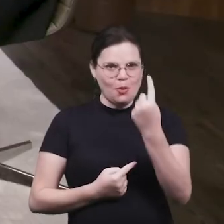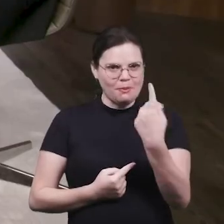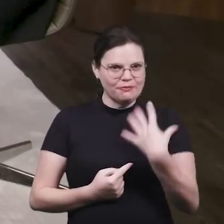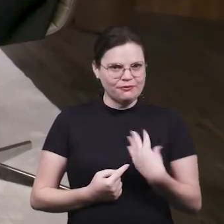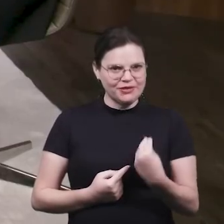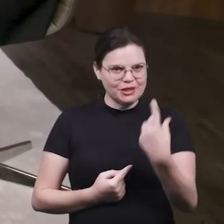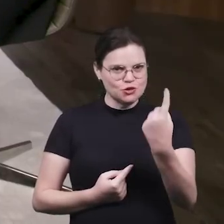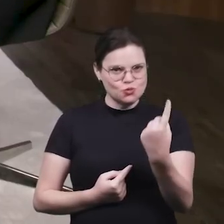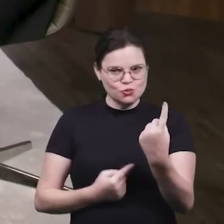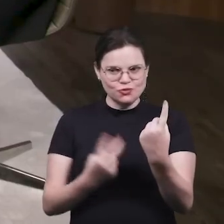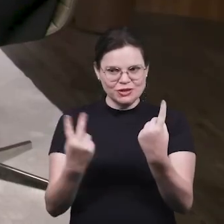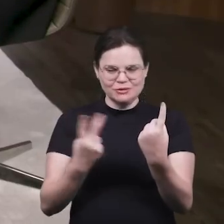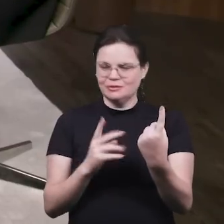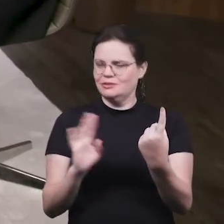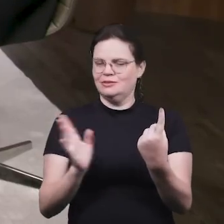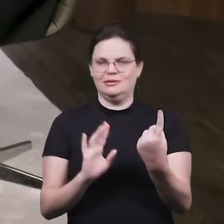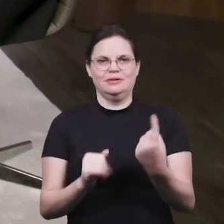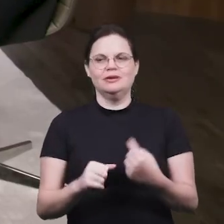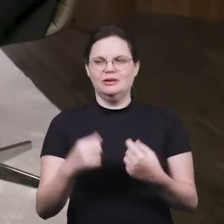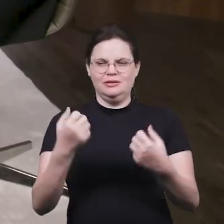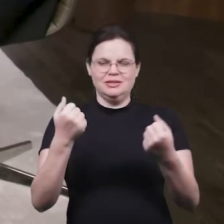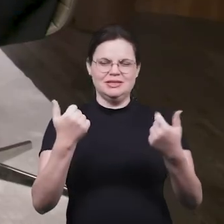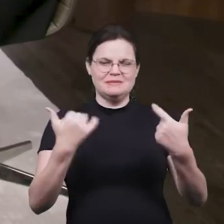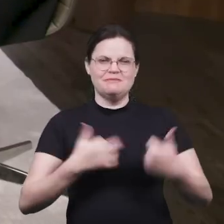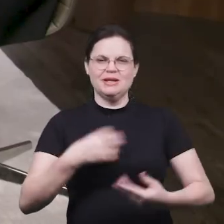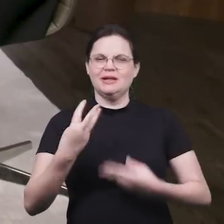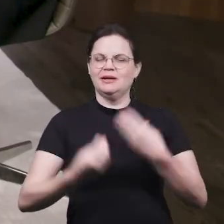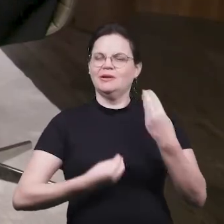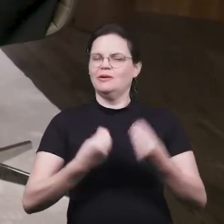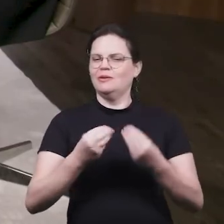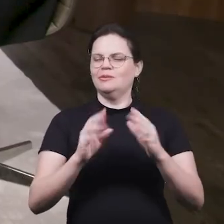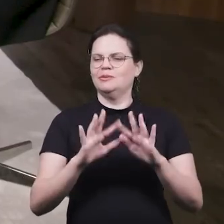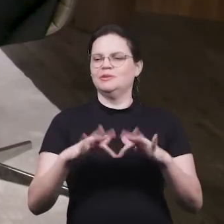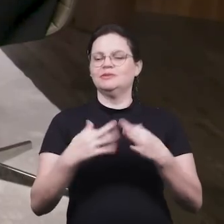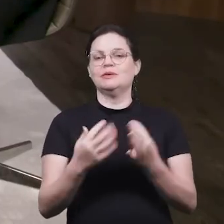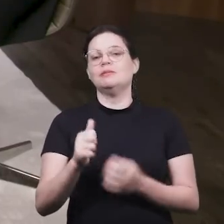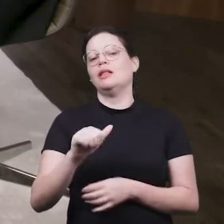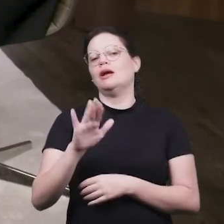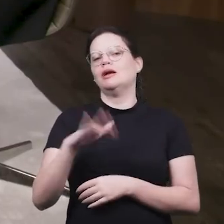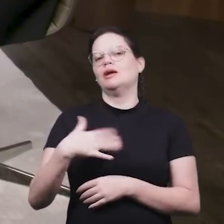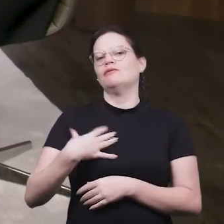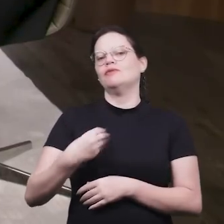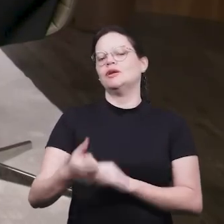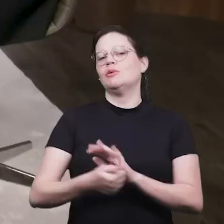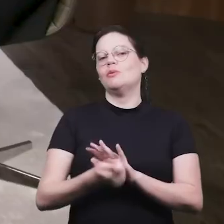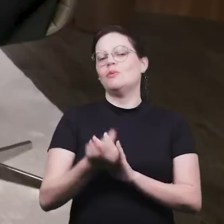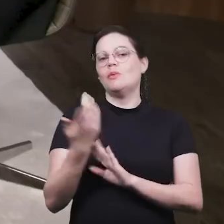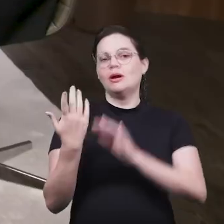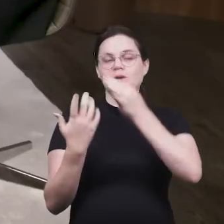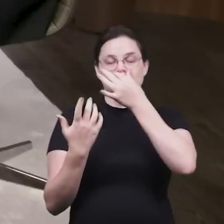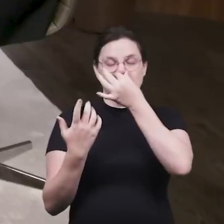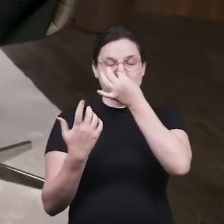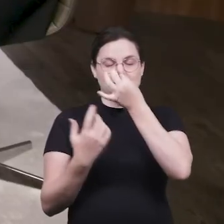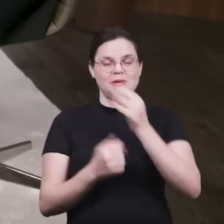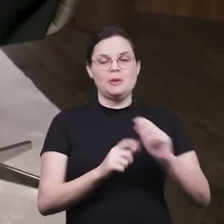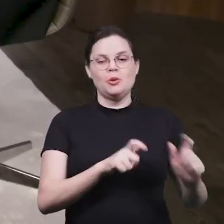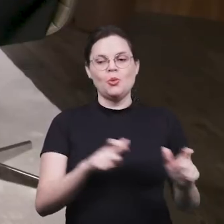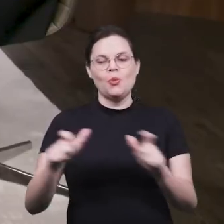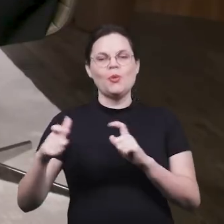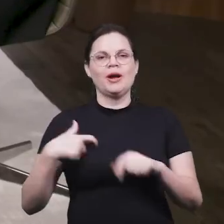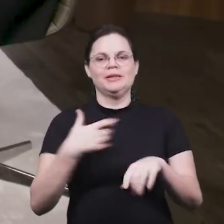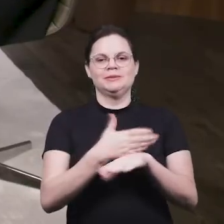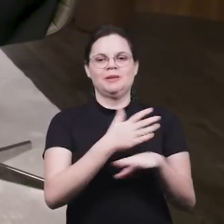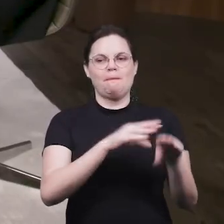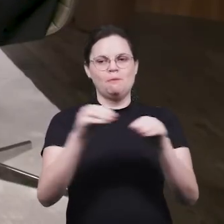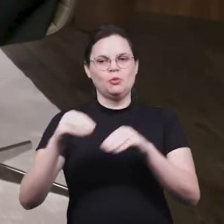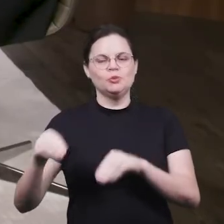conversar um pouquinho a respeito da família de vocês, quem são os filhos, quais os lugares por onde vocês passaram, vamos